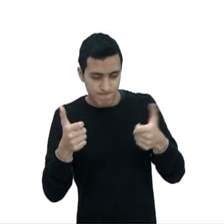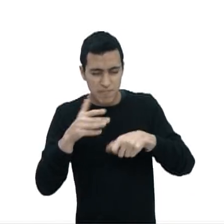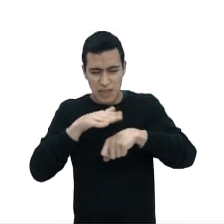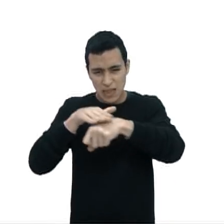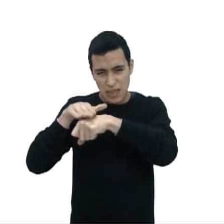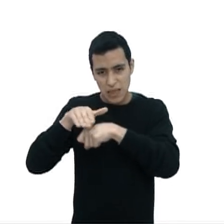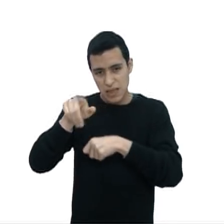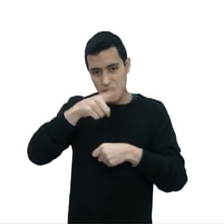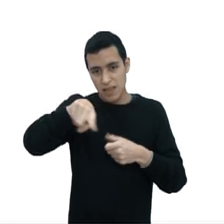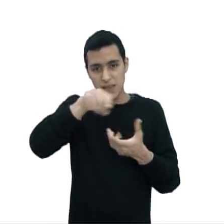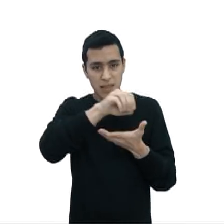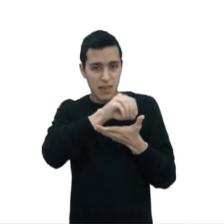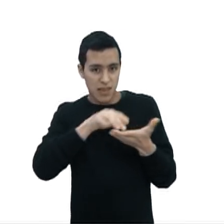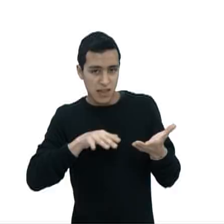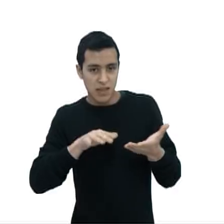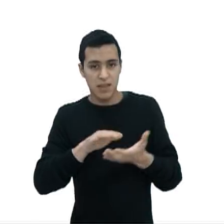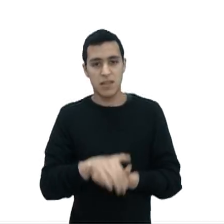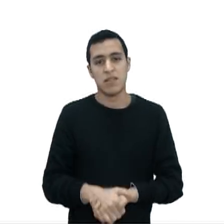para essa atividade.